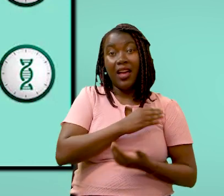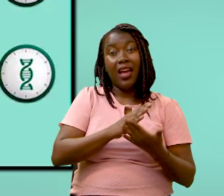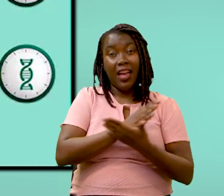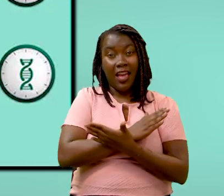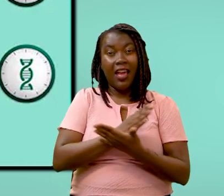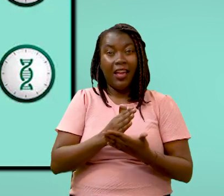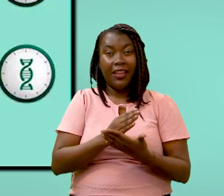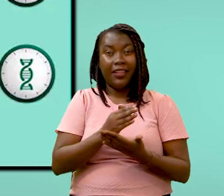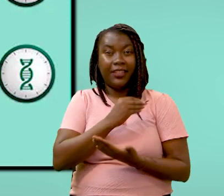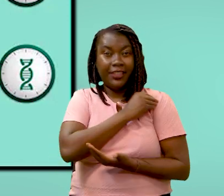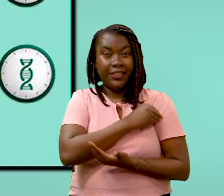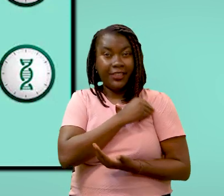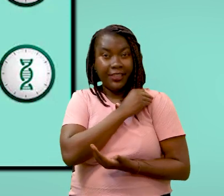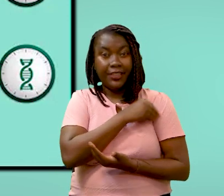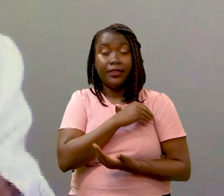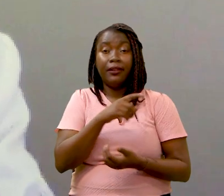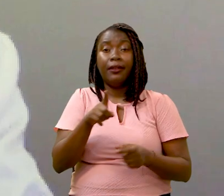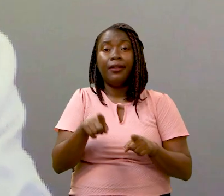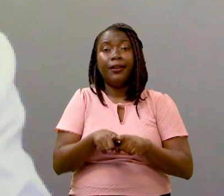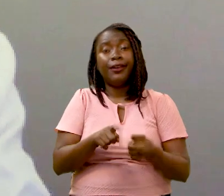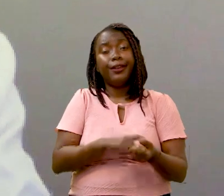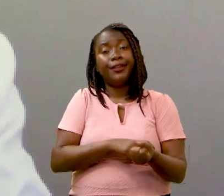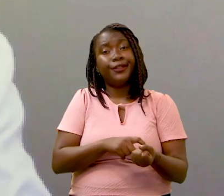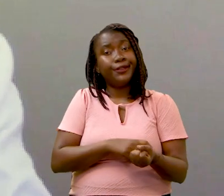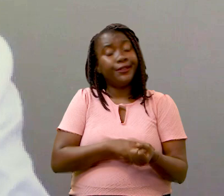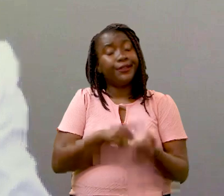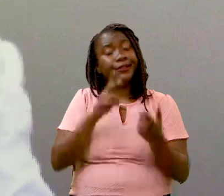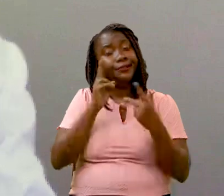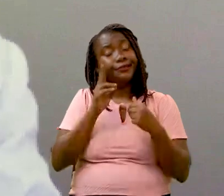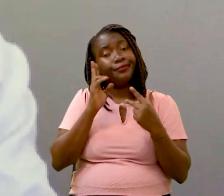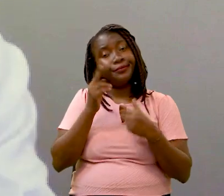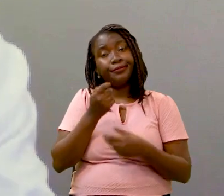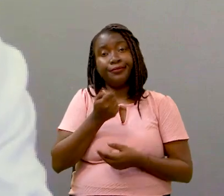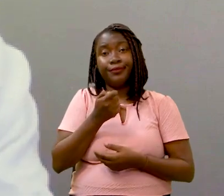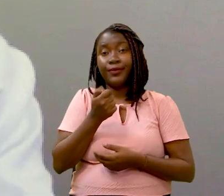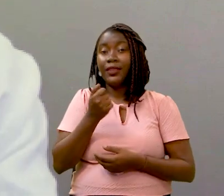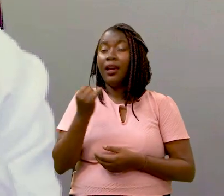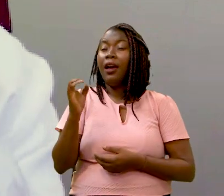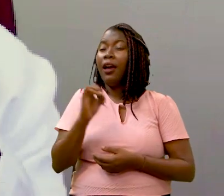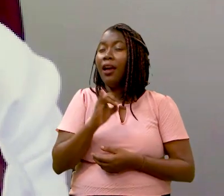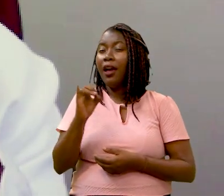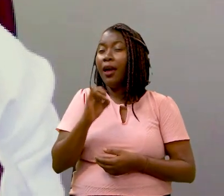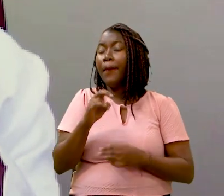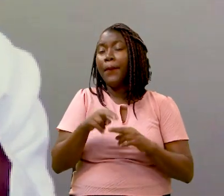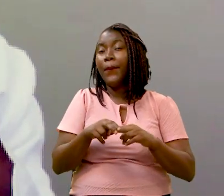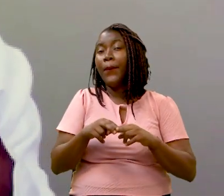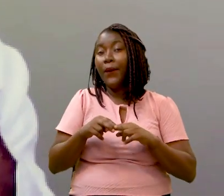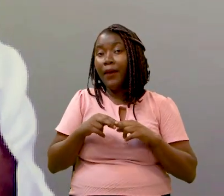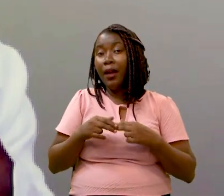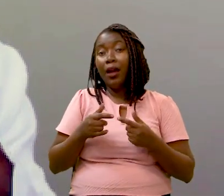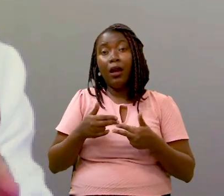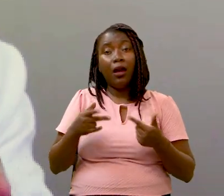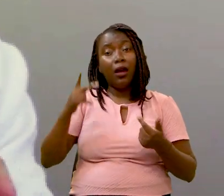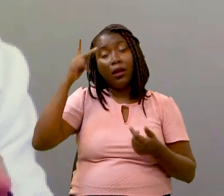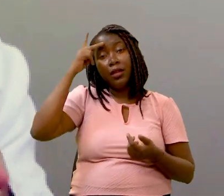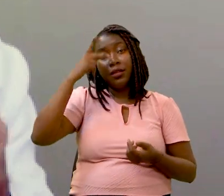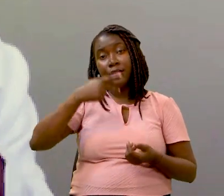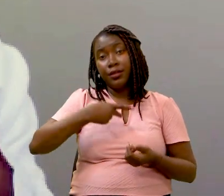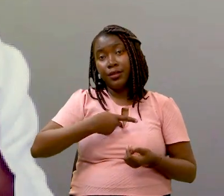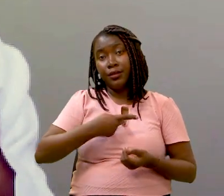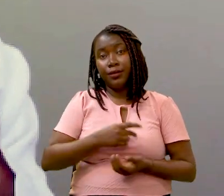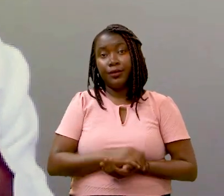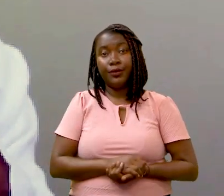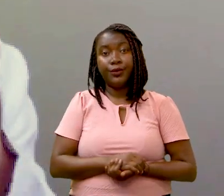álcool, e estresse, alteração de sono. E é muito interessante isso, porque é uma coisa